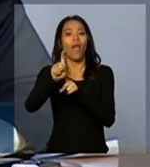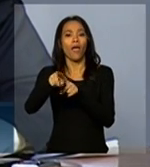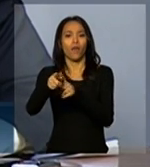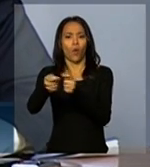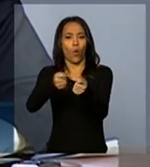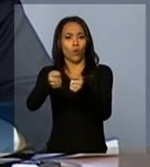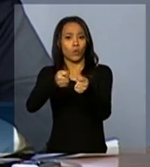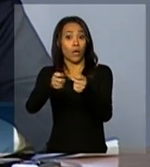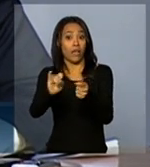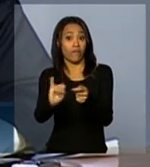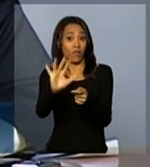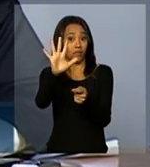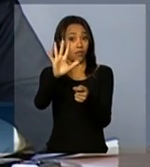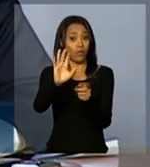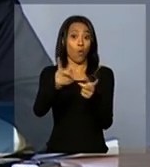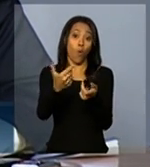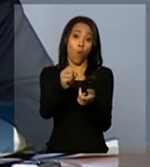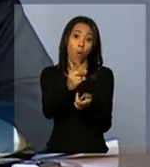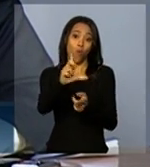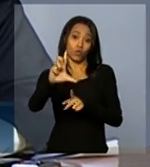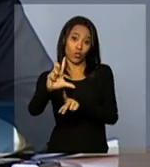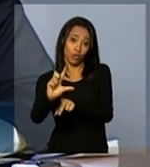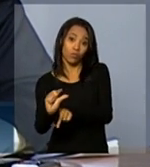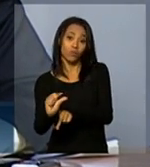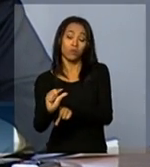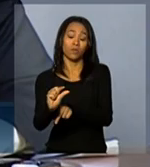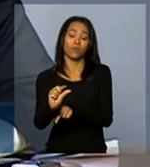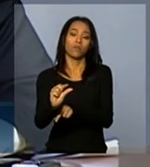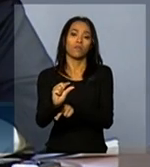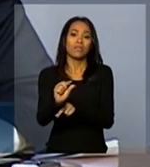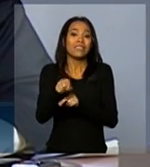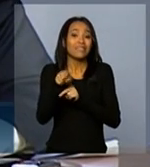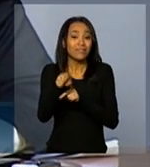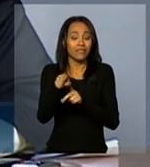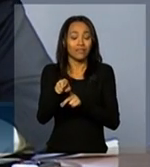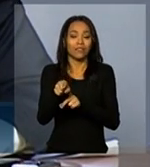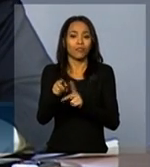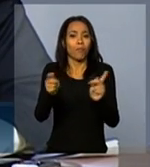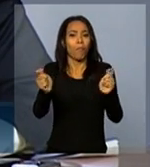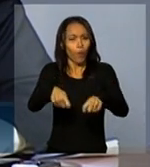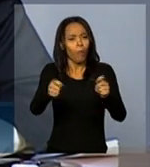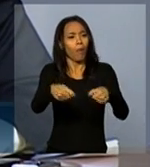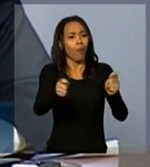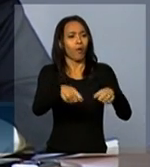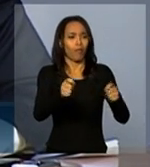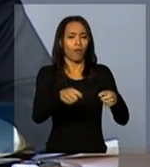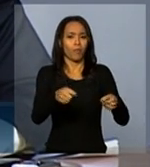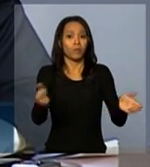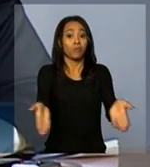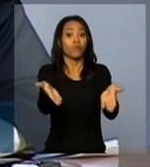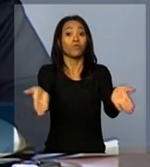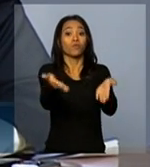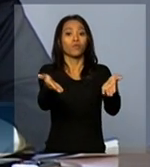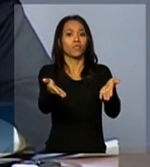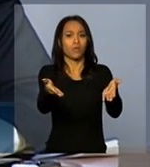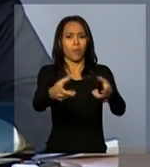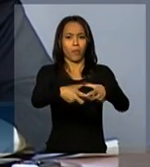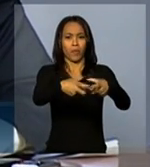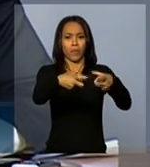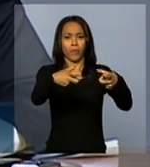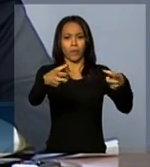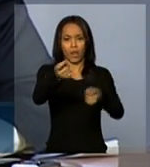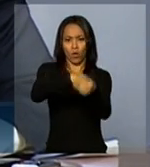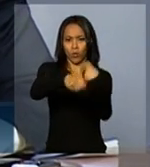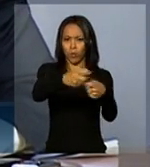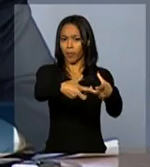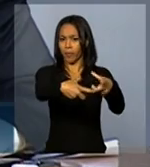e talvez até reduzi-la, e, portanto, isto cria condições favoráveis para o crescimento. Né? Porque